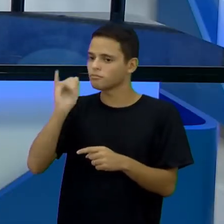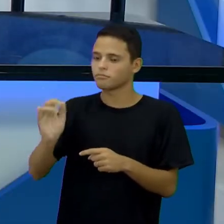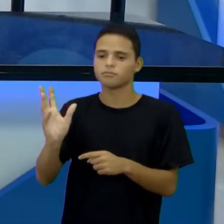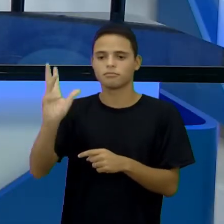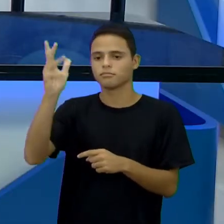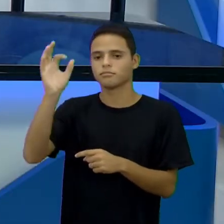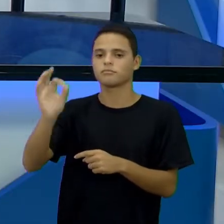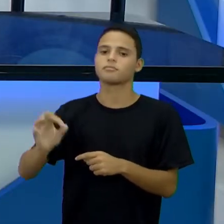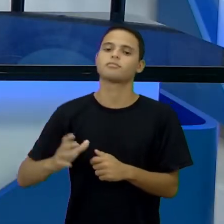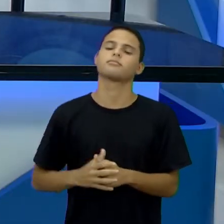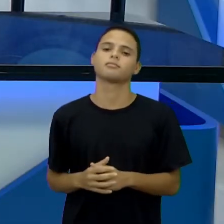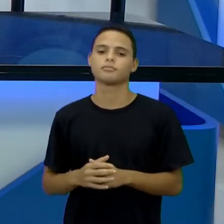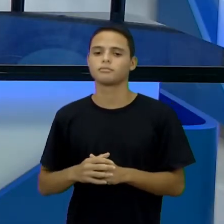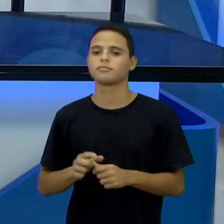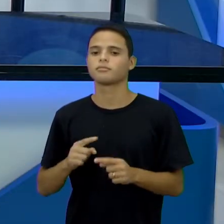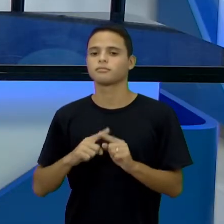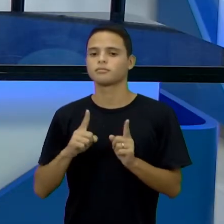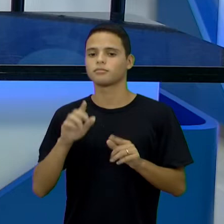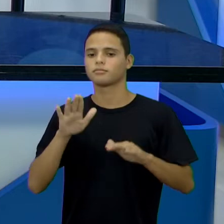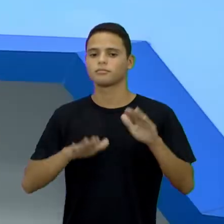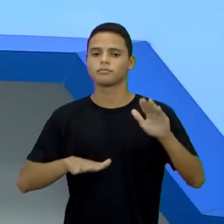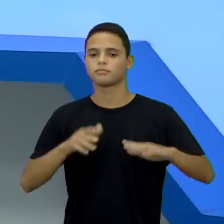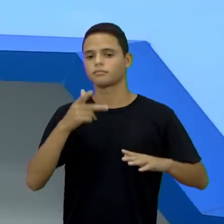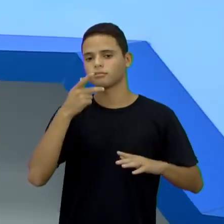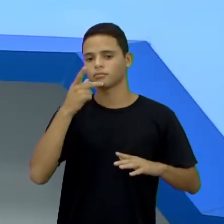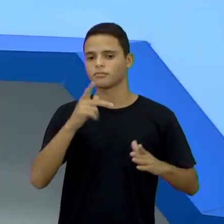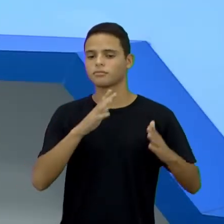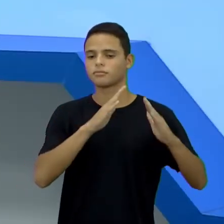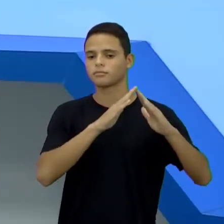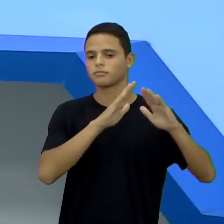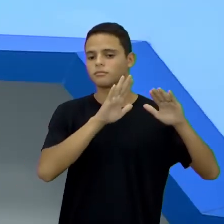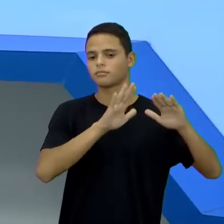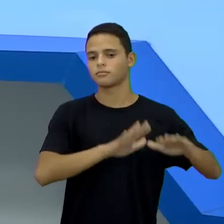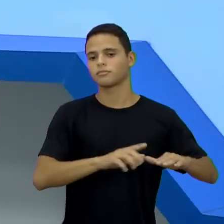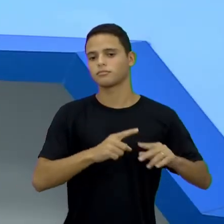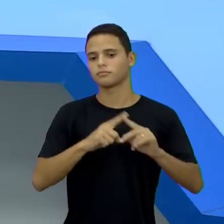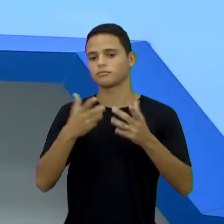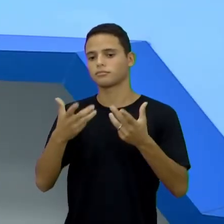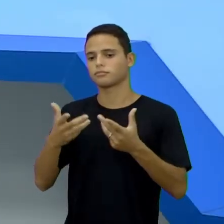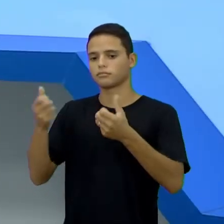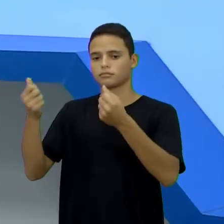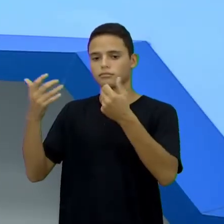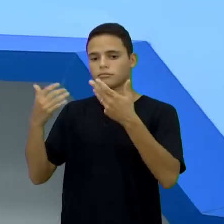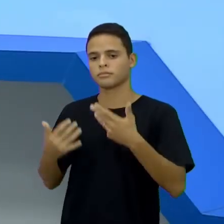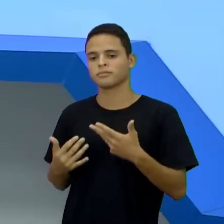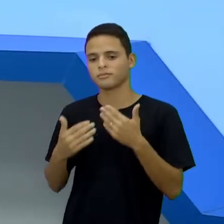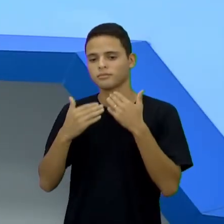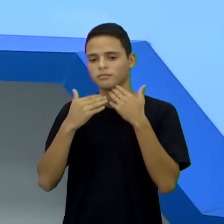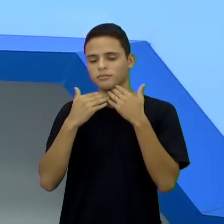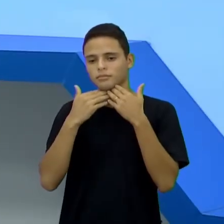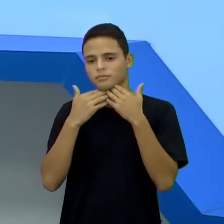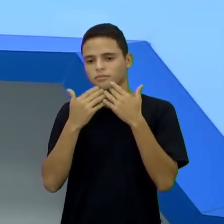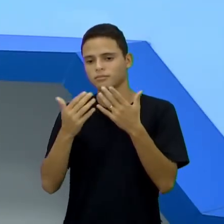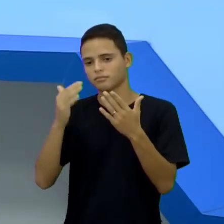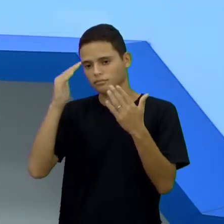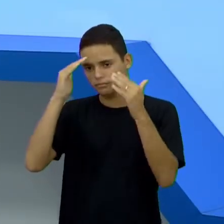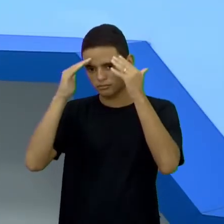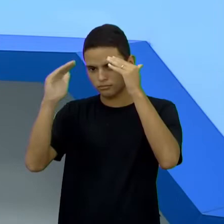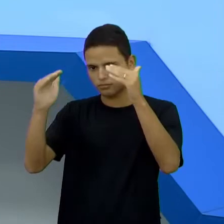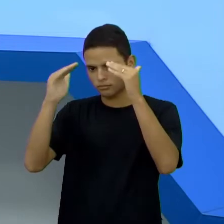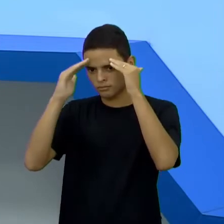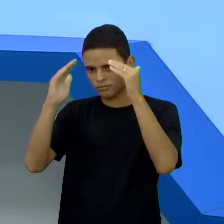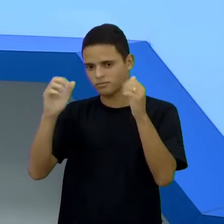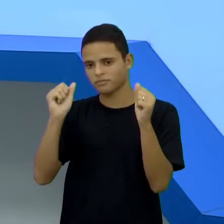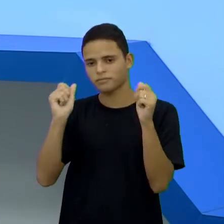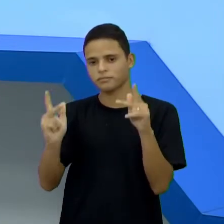verdade. Mas eu falo, não, eu fico. Mas eu preciso de uma explicação, eu não consigo viver no,